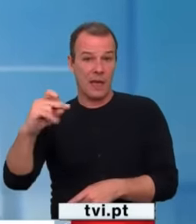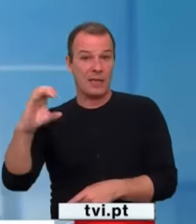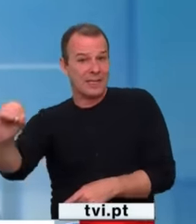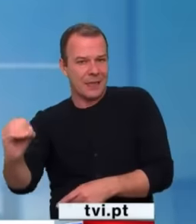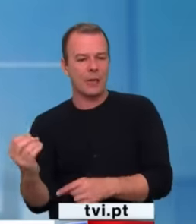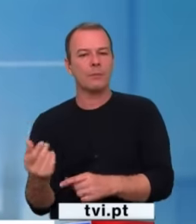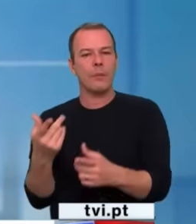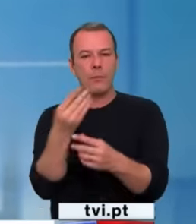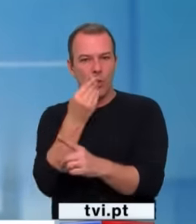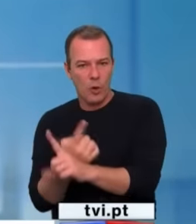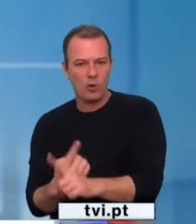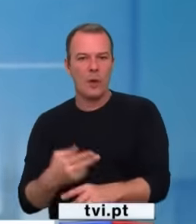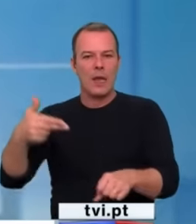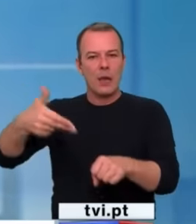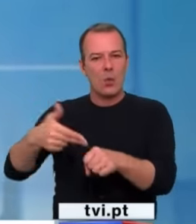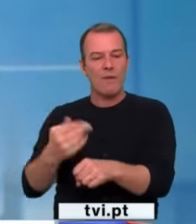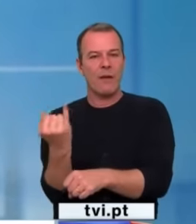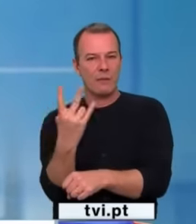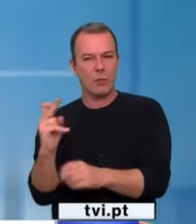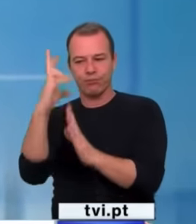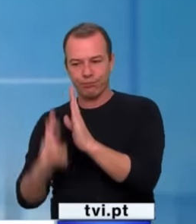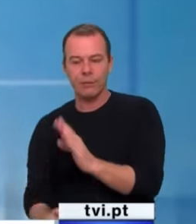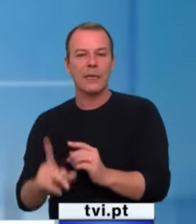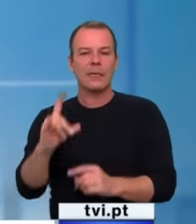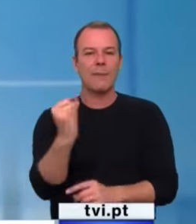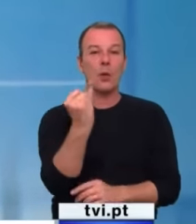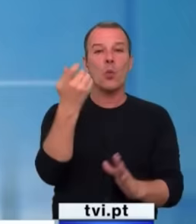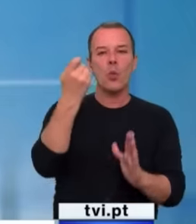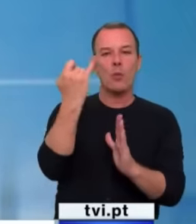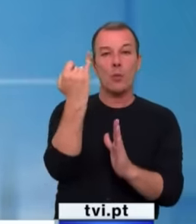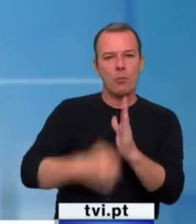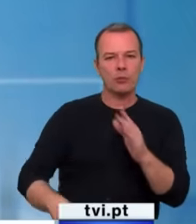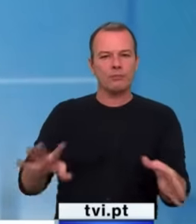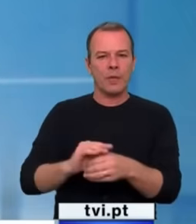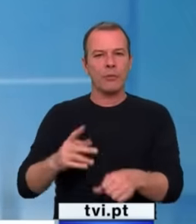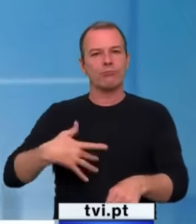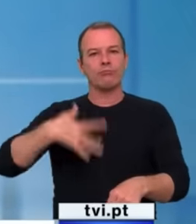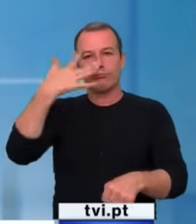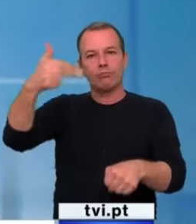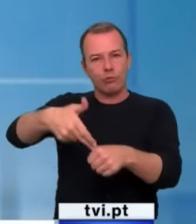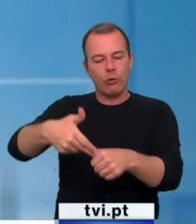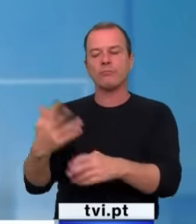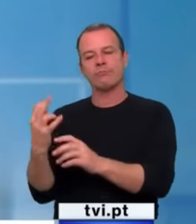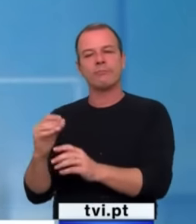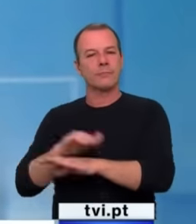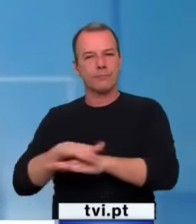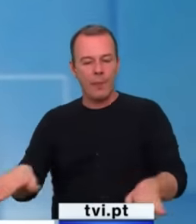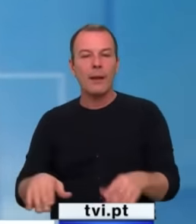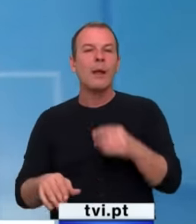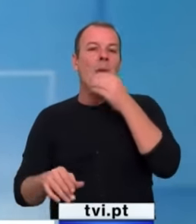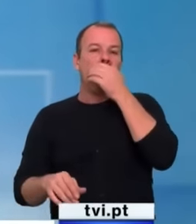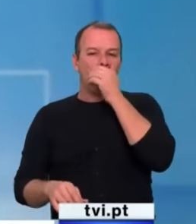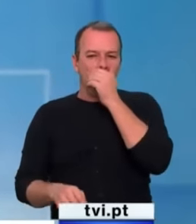baixar o IVA dos combustíveis, acabar com o adicional ao imposto sobre produtos petrolíferos. O senhor já disse que a forma de promover